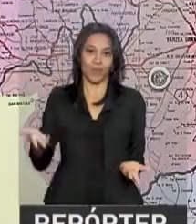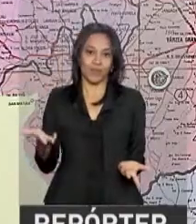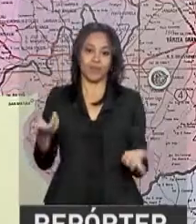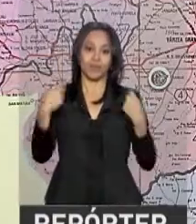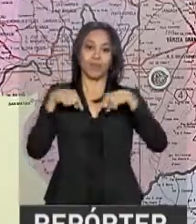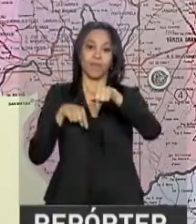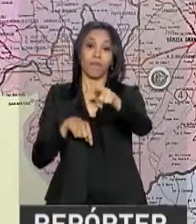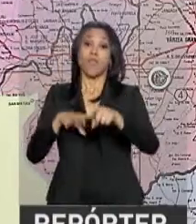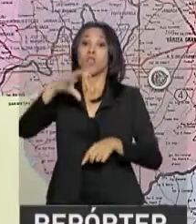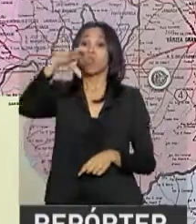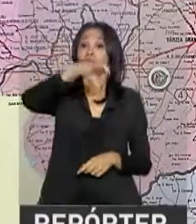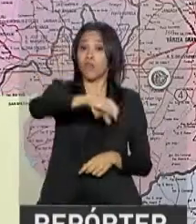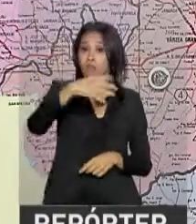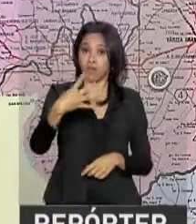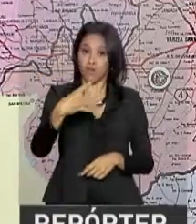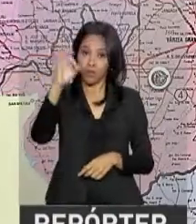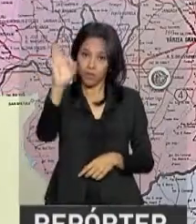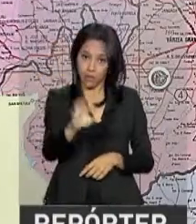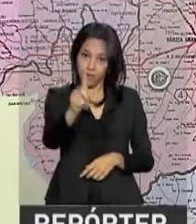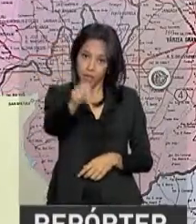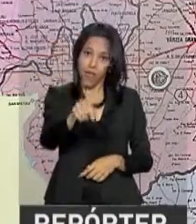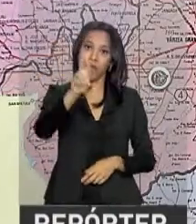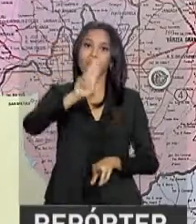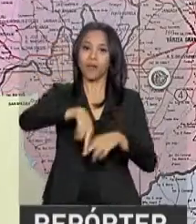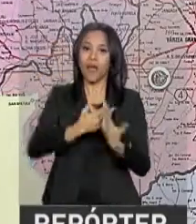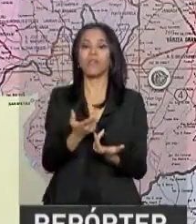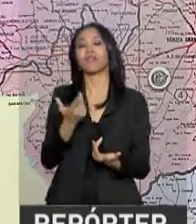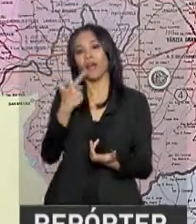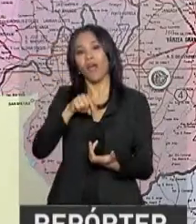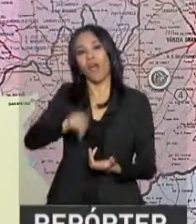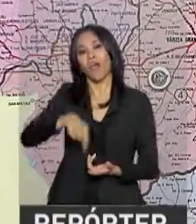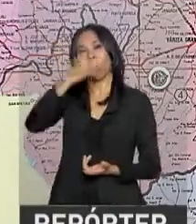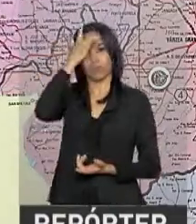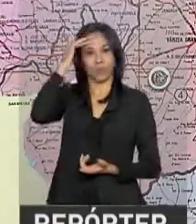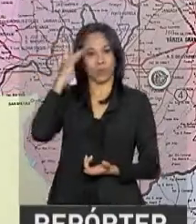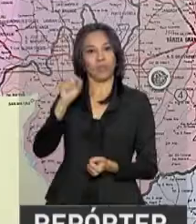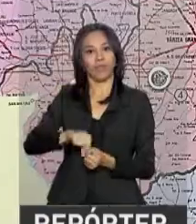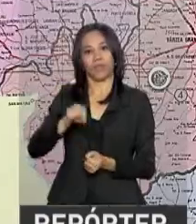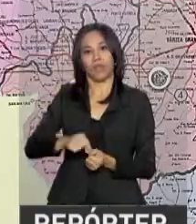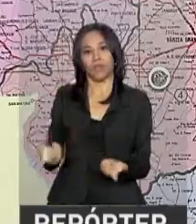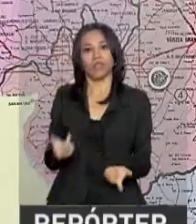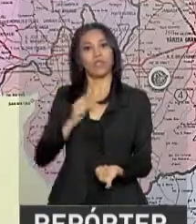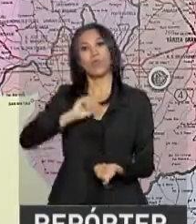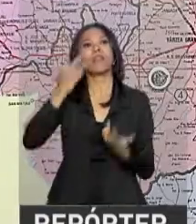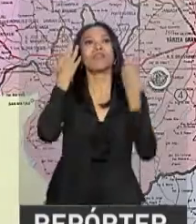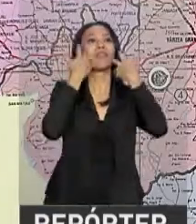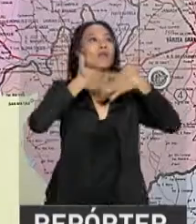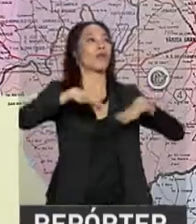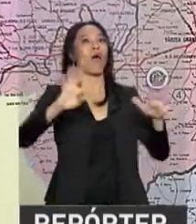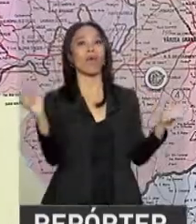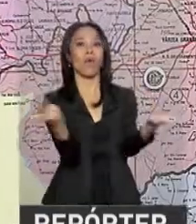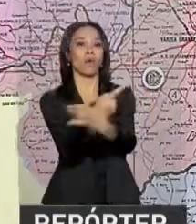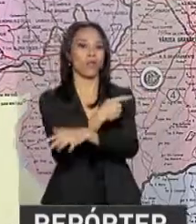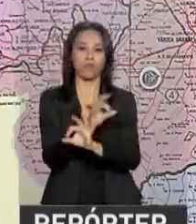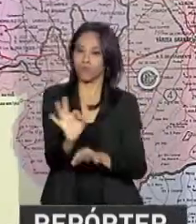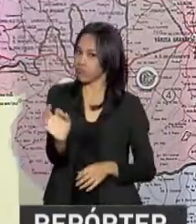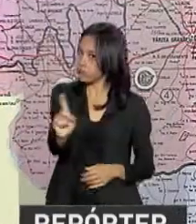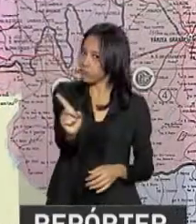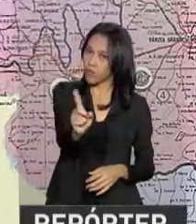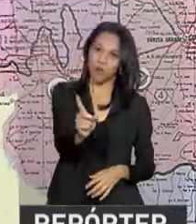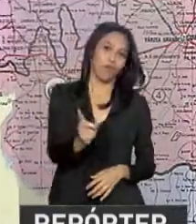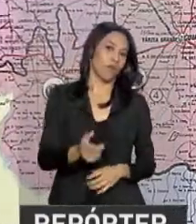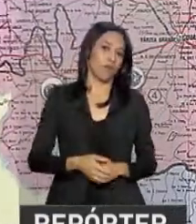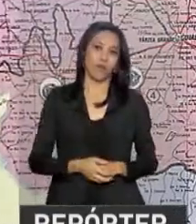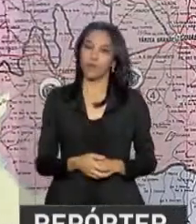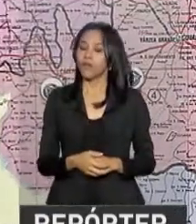dos incêndios florestais são de causas antrópicas, não são de causas naturais. E o que a gente chama de um incêndio por